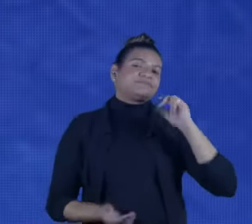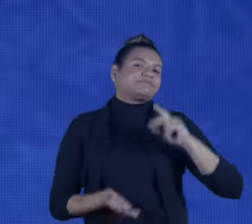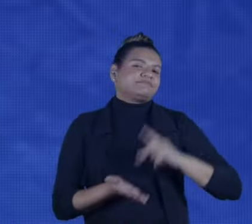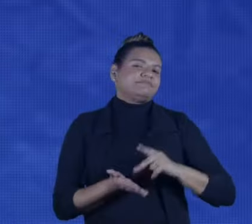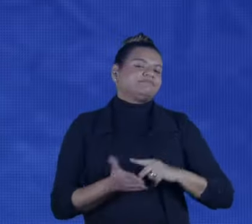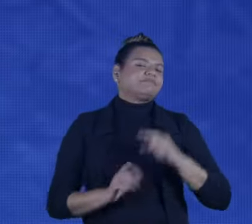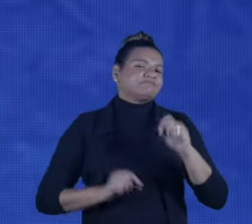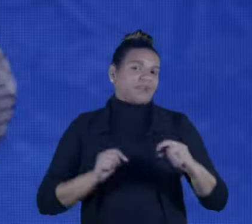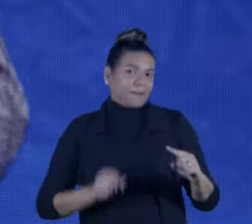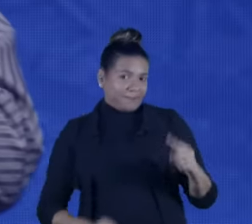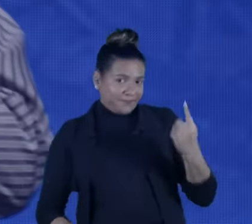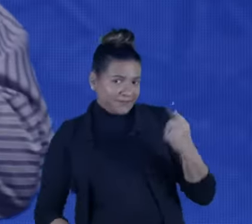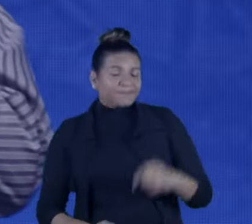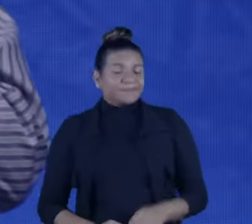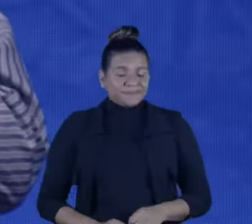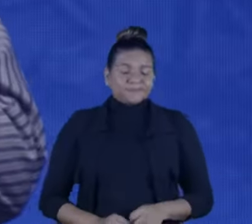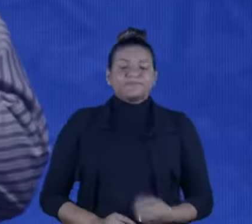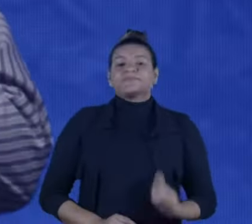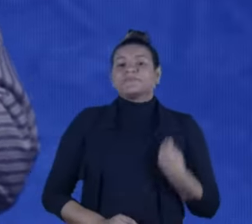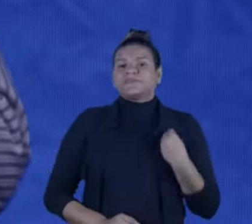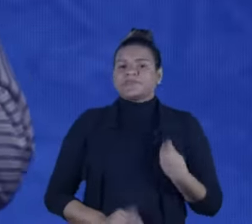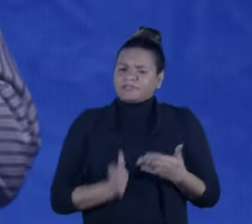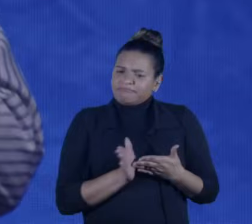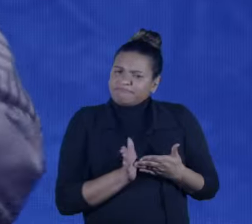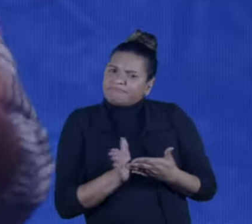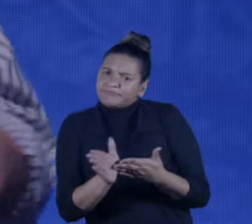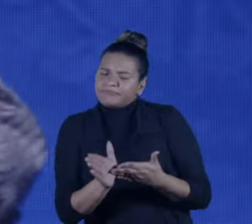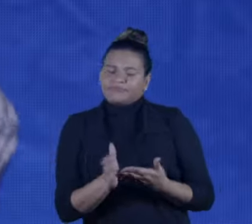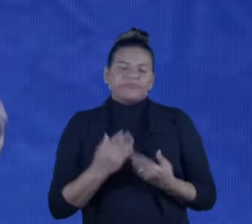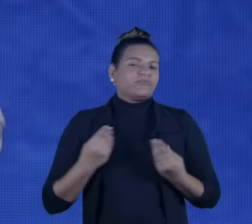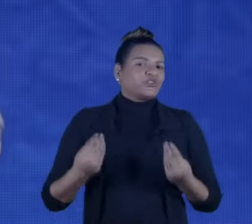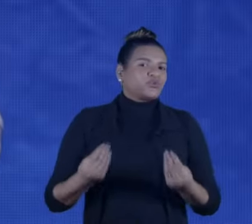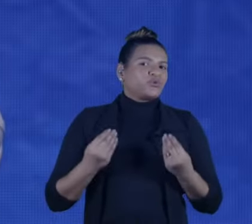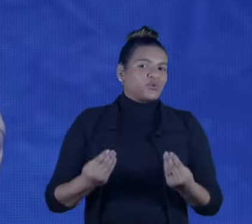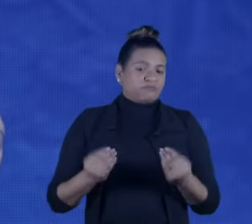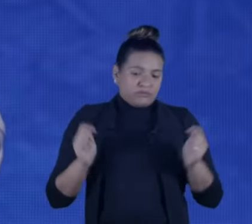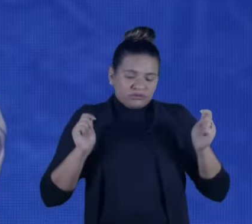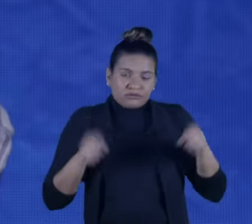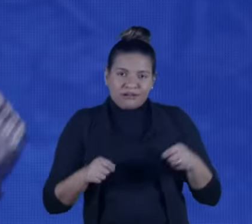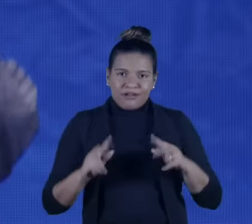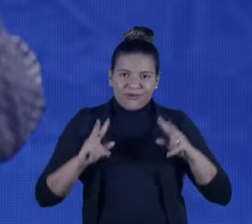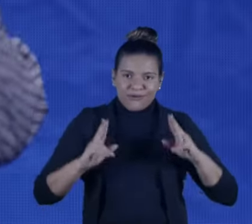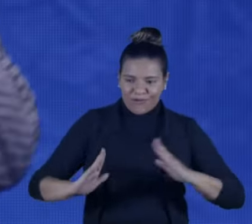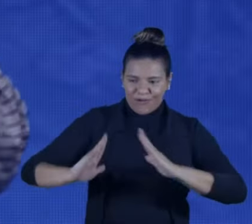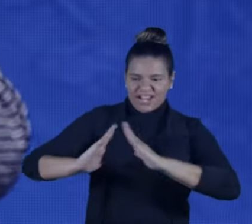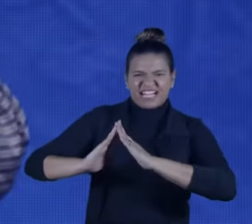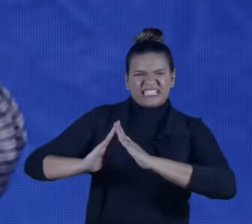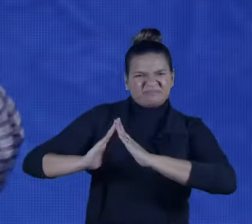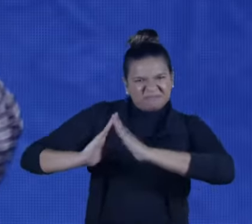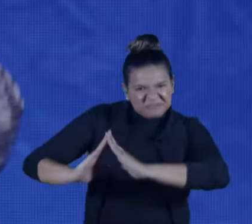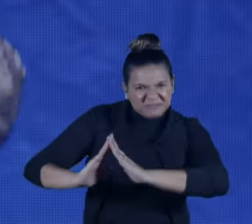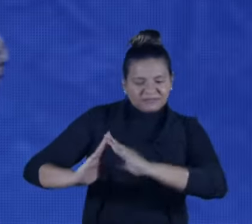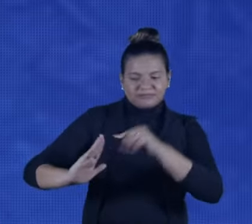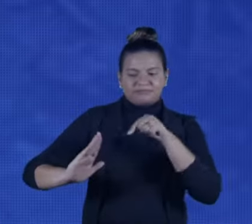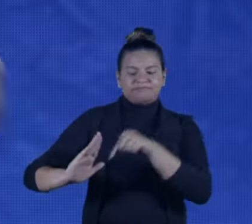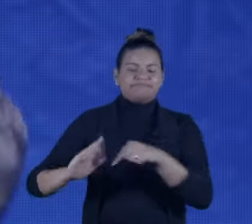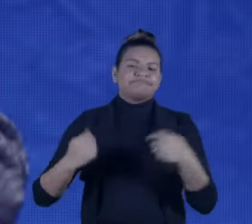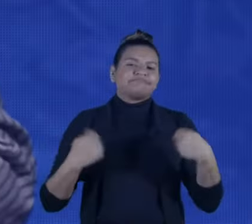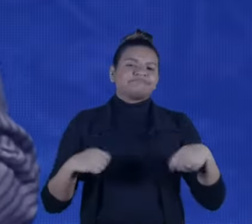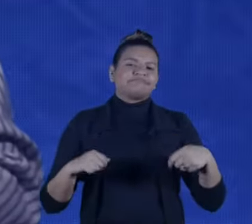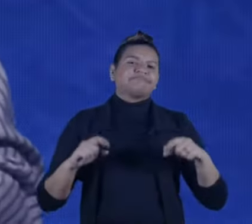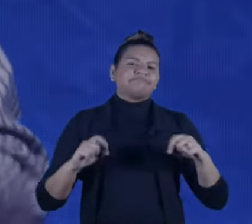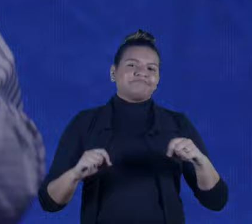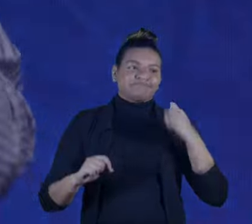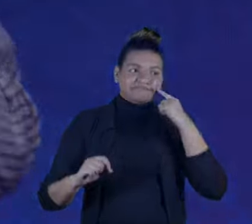vida seja sólida, para que o edifício da nossa vida seja sólida, é que nós devemos edificar